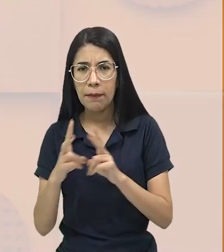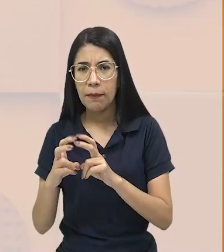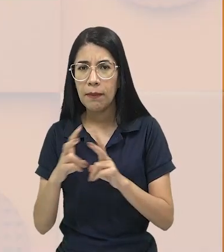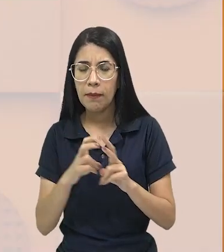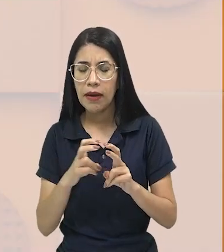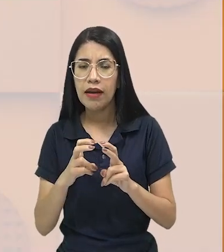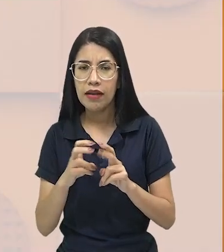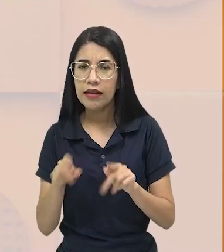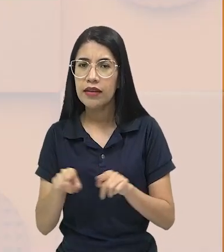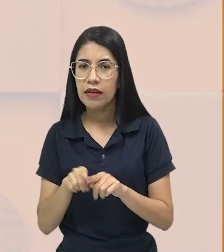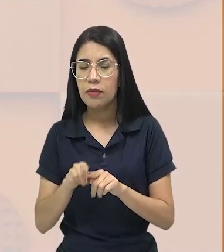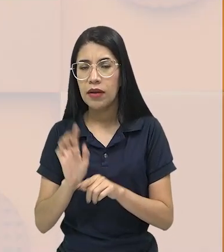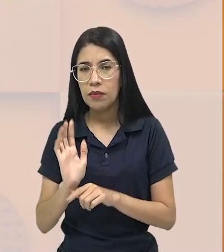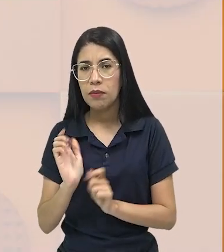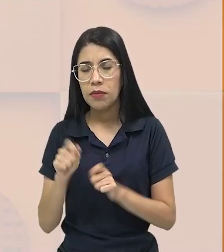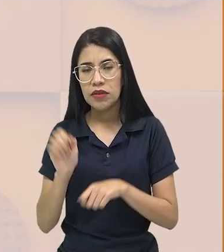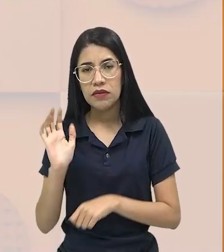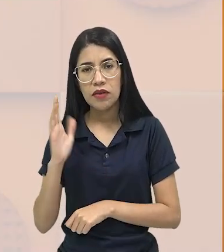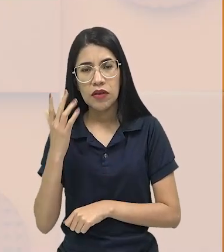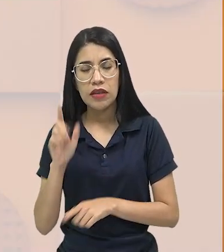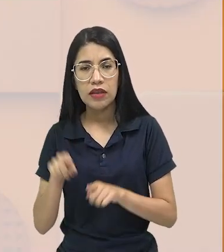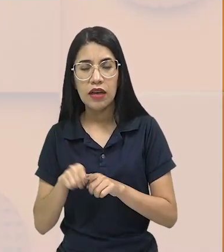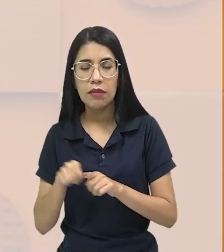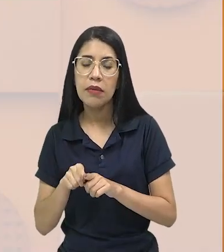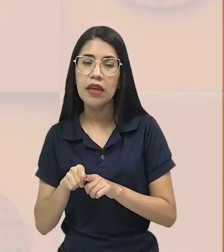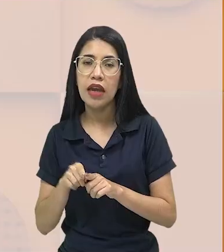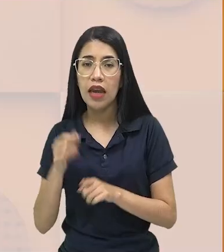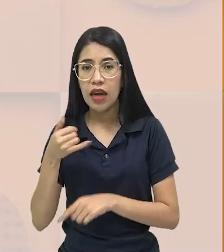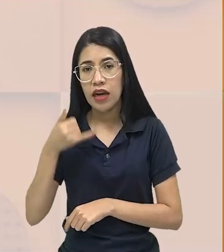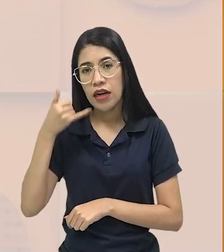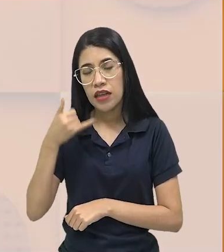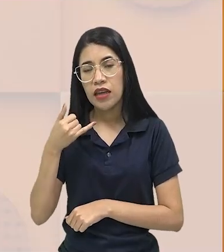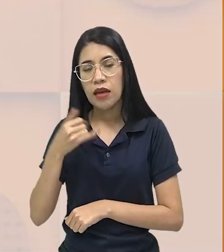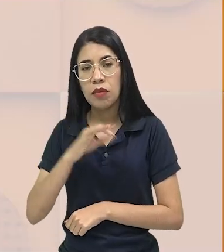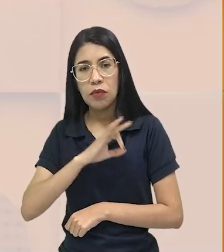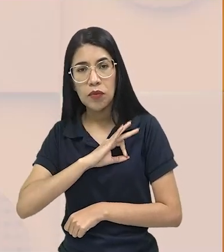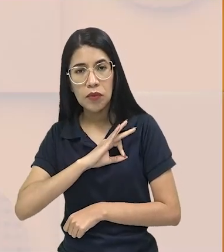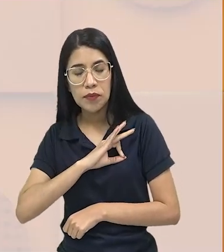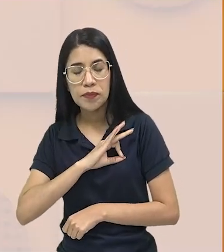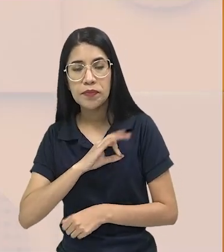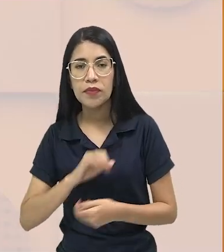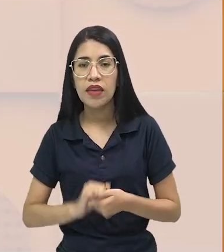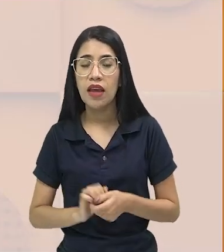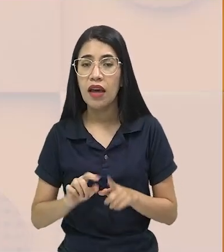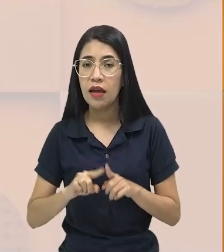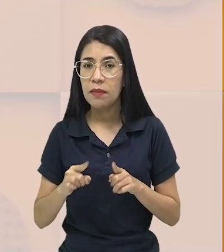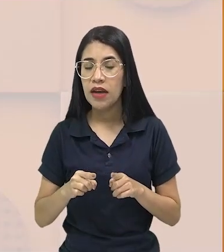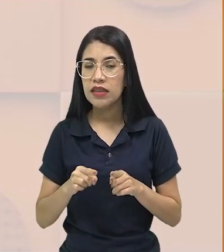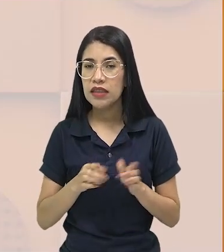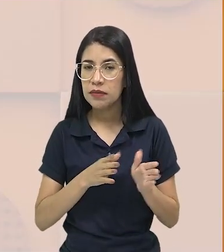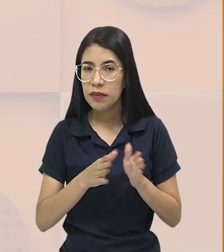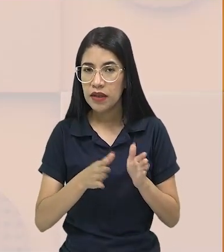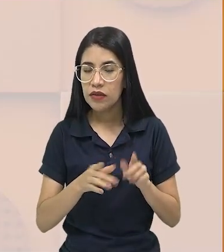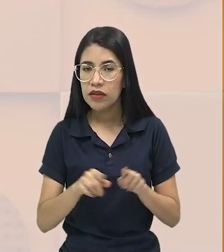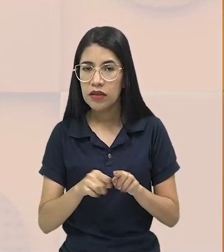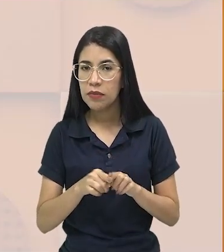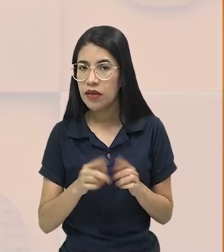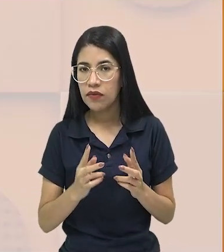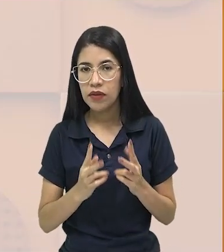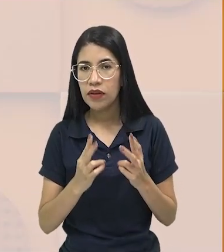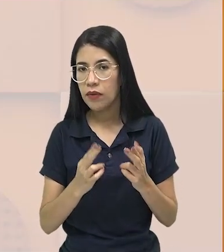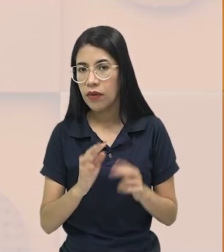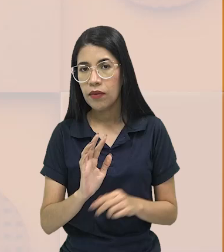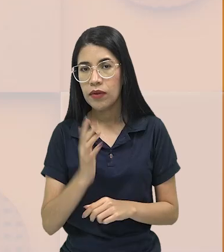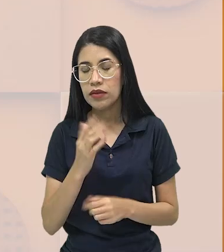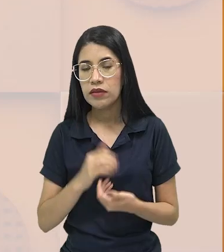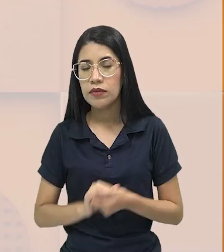falando, de uma briga ali e vai-se embora, chama a polícia, você toma alguma atitude. Nesse momento não foi muito diferente, quando o